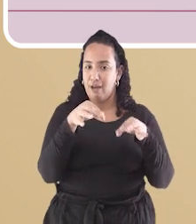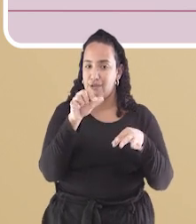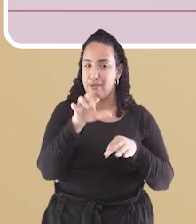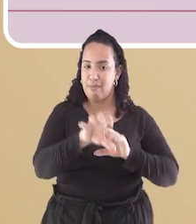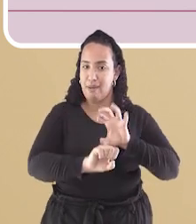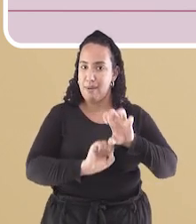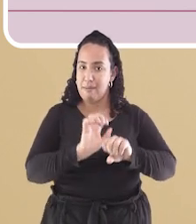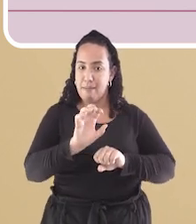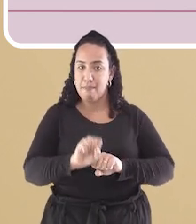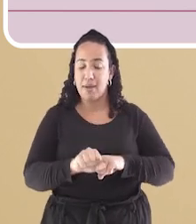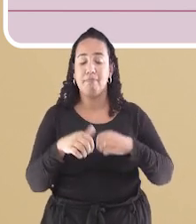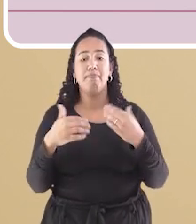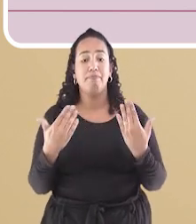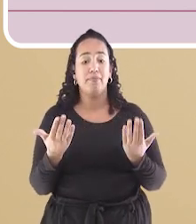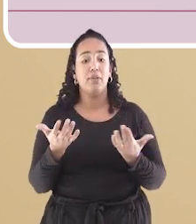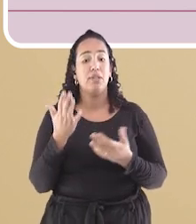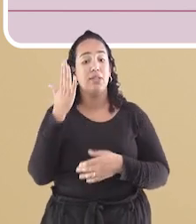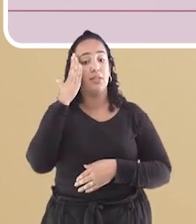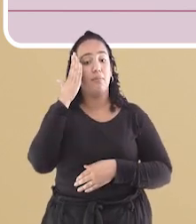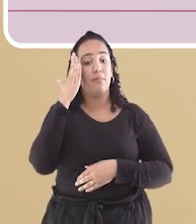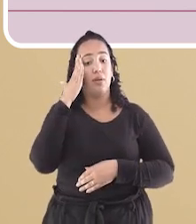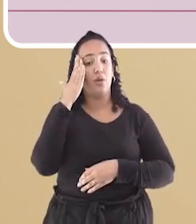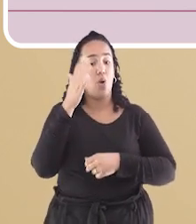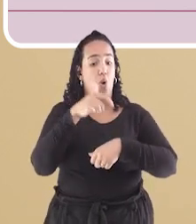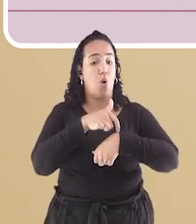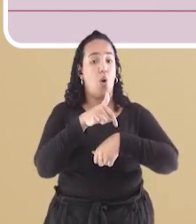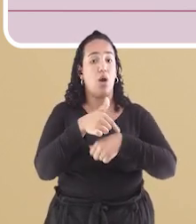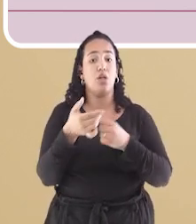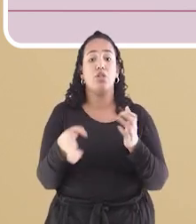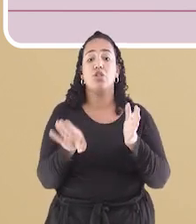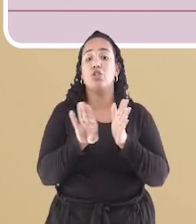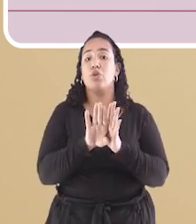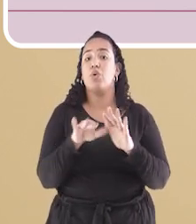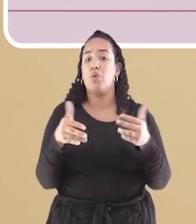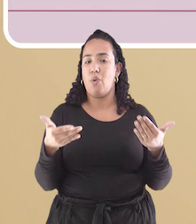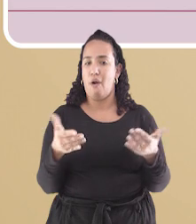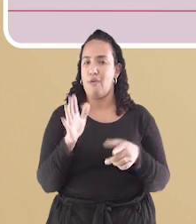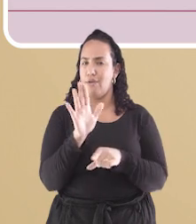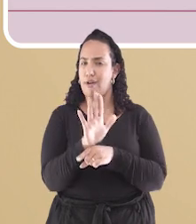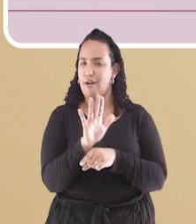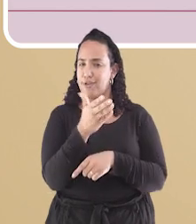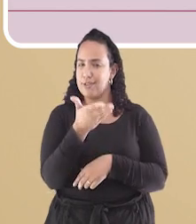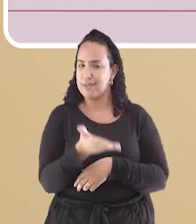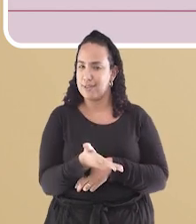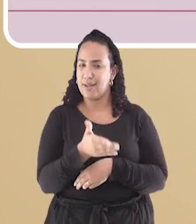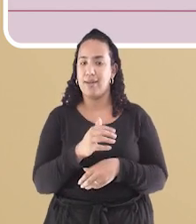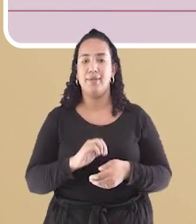chão. Eles querem saber que horas eles chegaram no parque. Vamos ajudá-los?